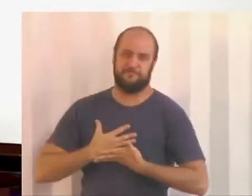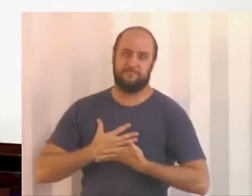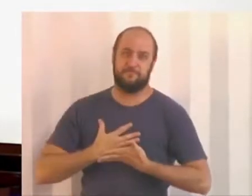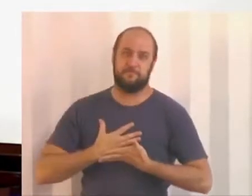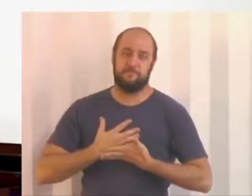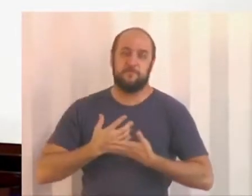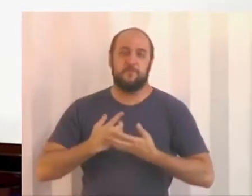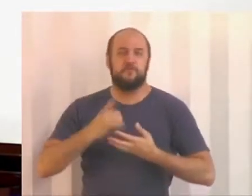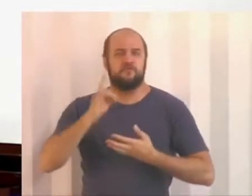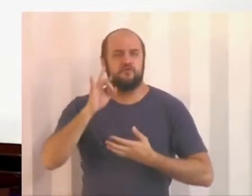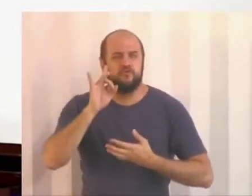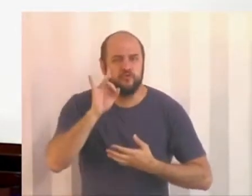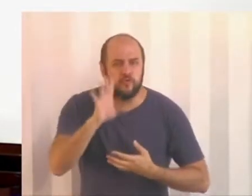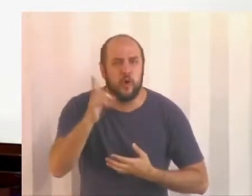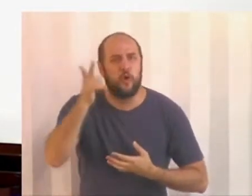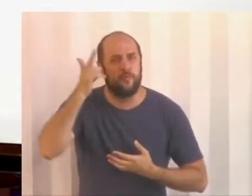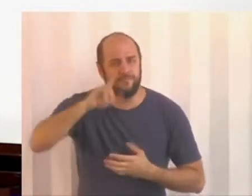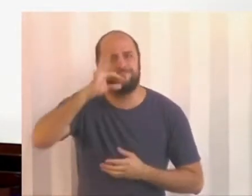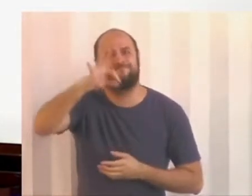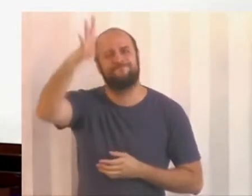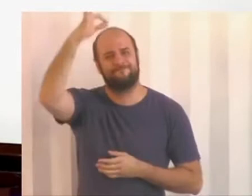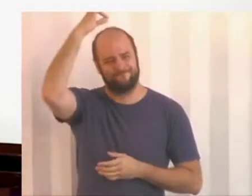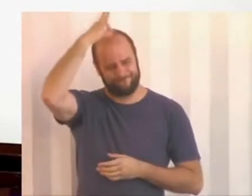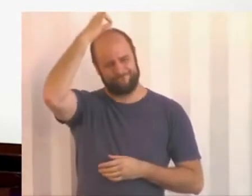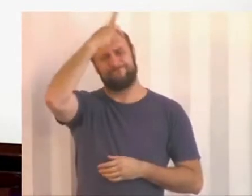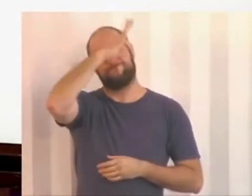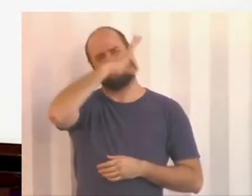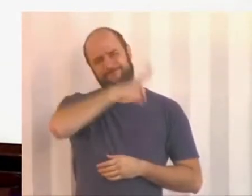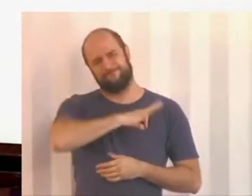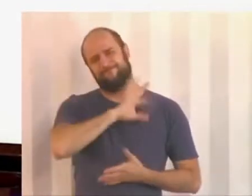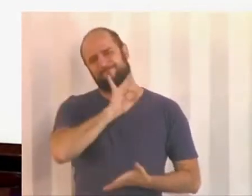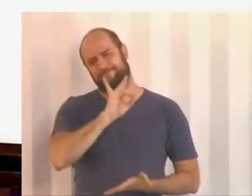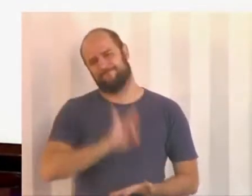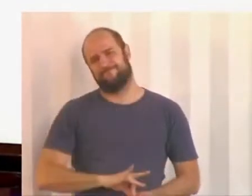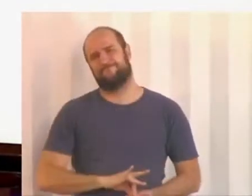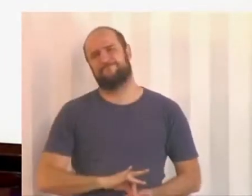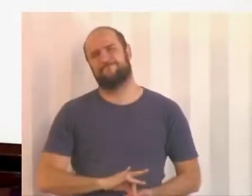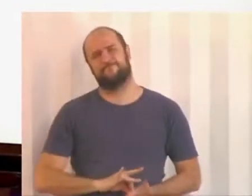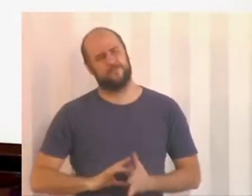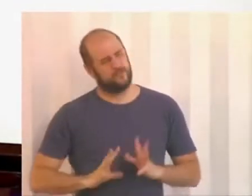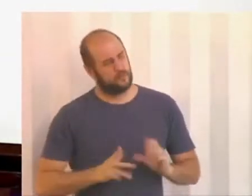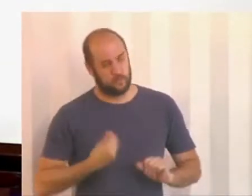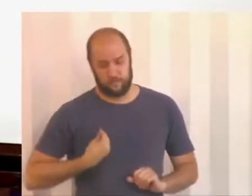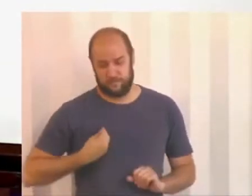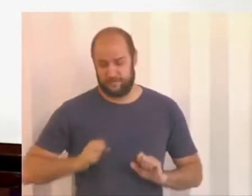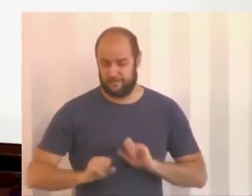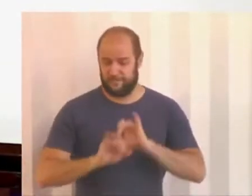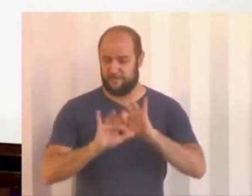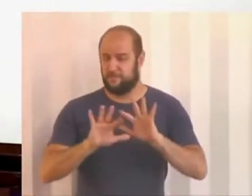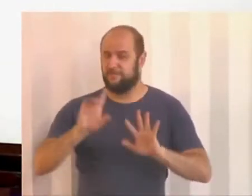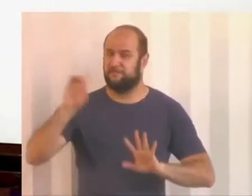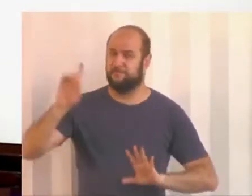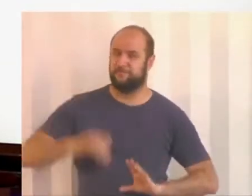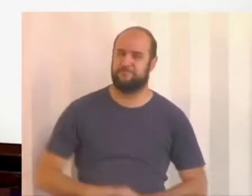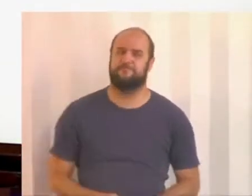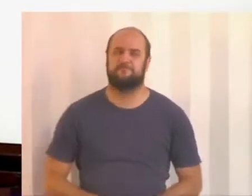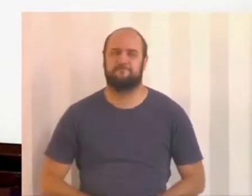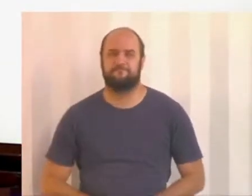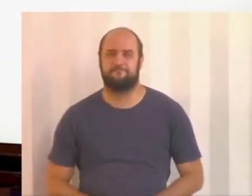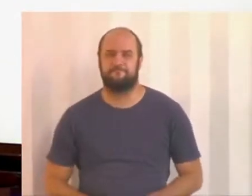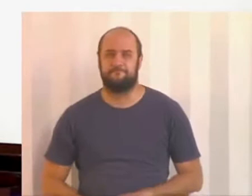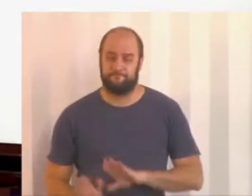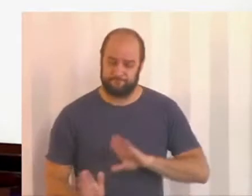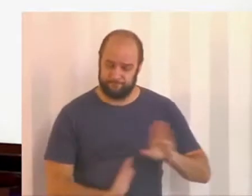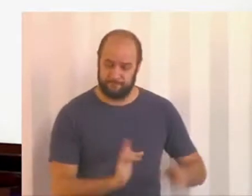Santo nos conduzindo a de fato exercê-lo para a glória de Deus. Outro pilar que ele